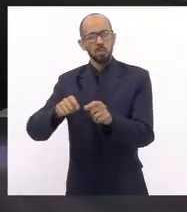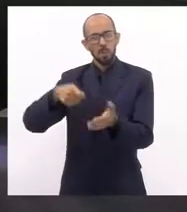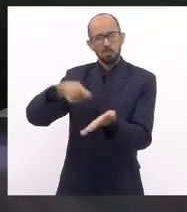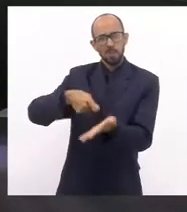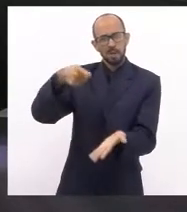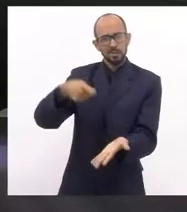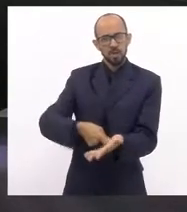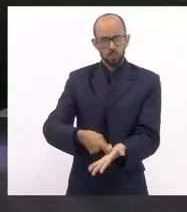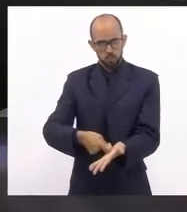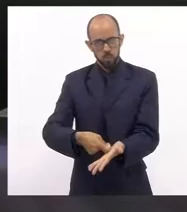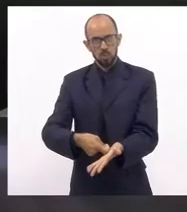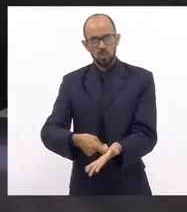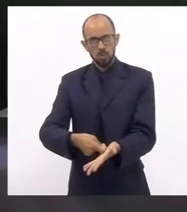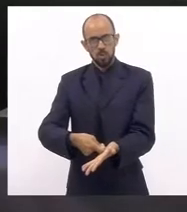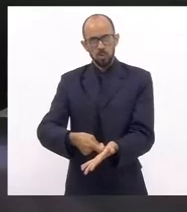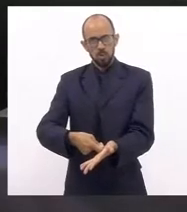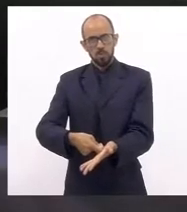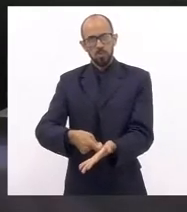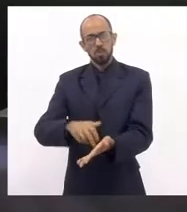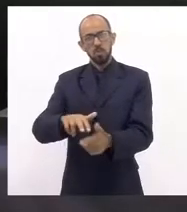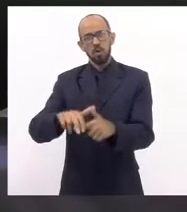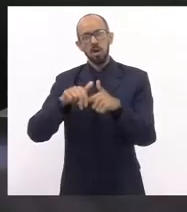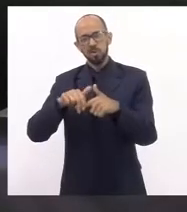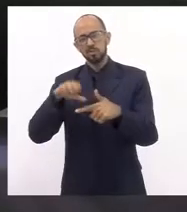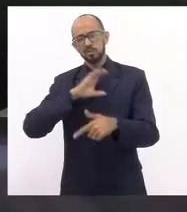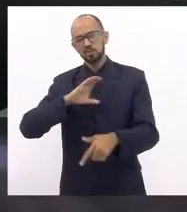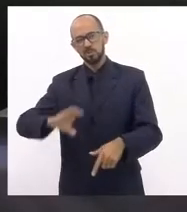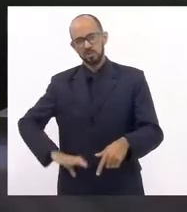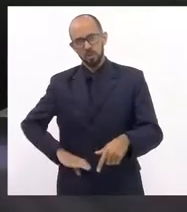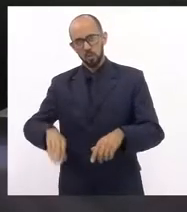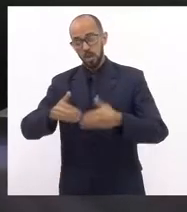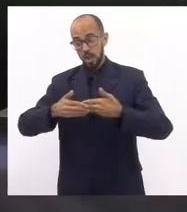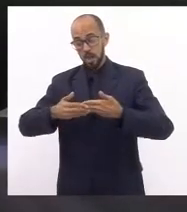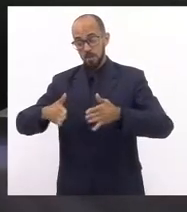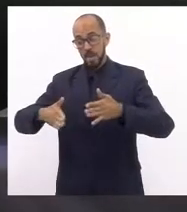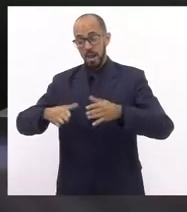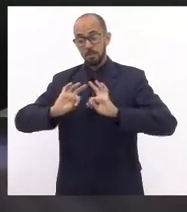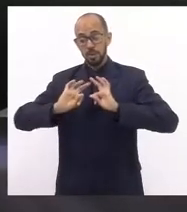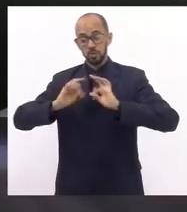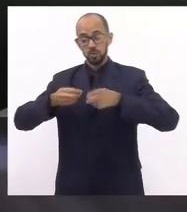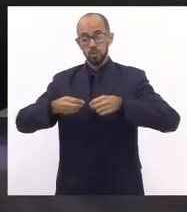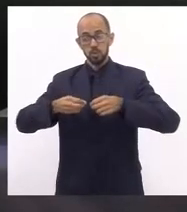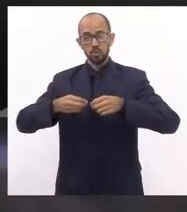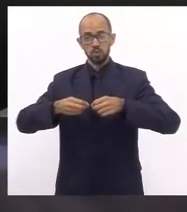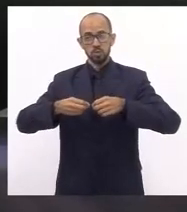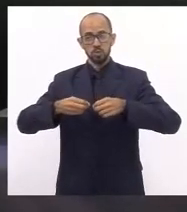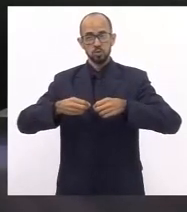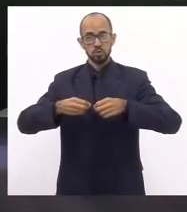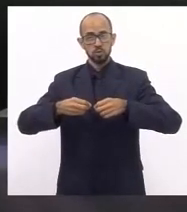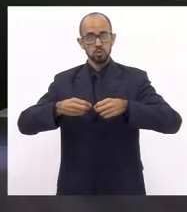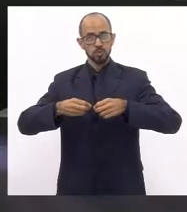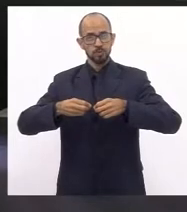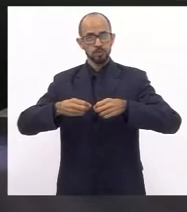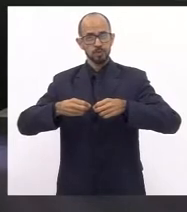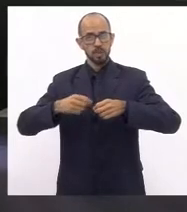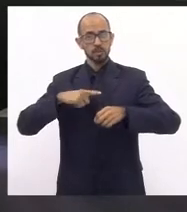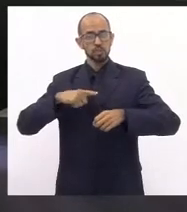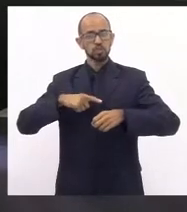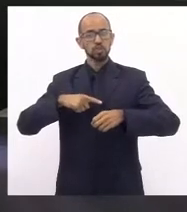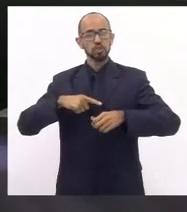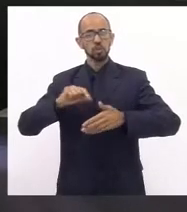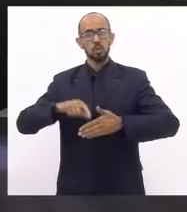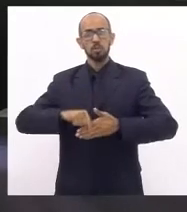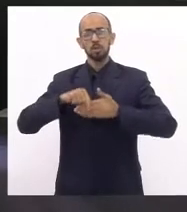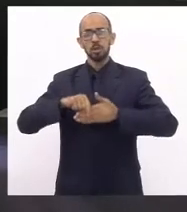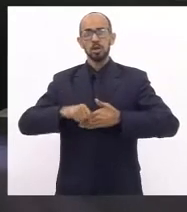De exatamente dos cristãos, porque abrir isso para todos era algo que eles, vamos dizer assim, eles tinham como domínio próprio, né?